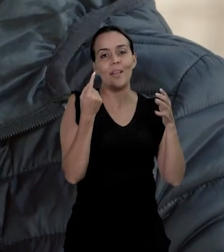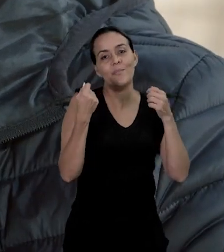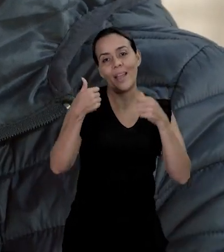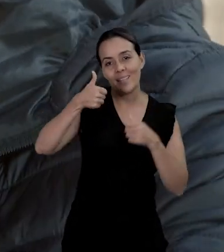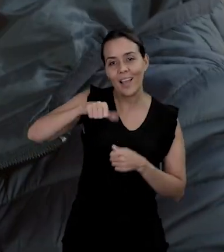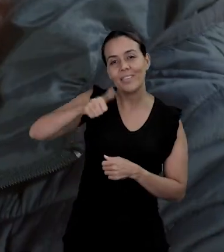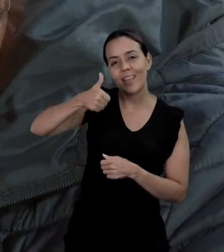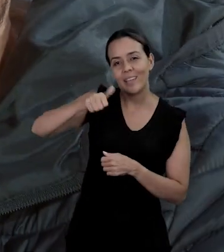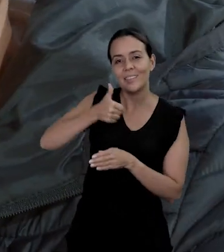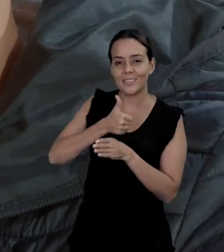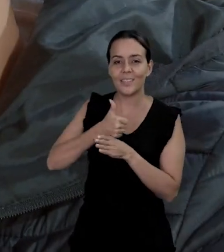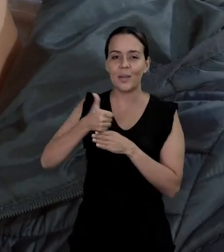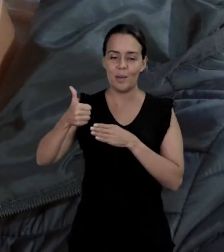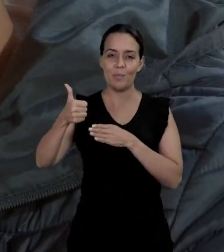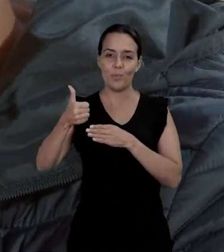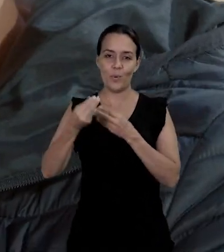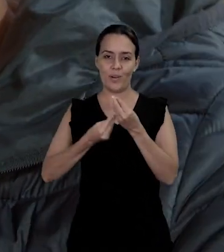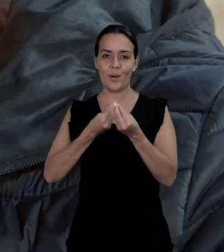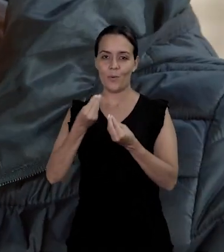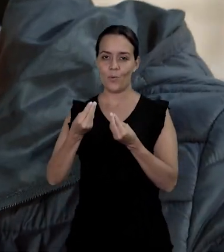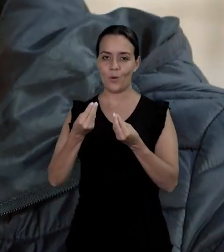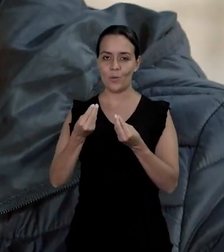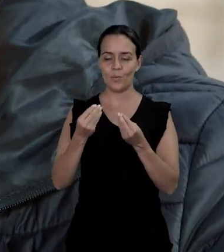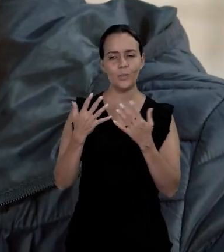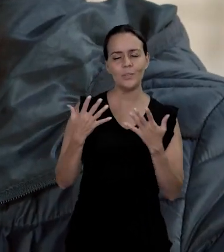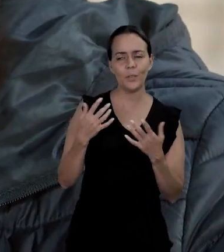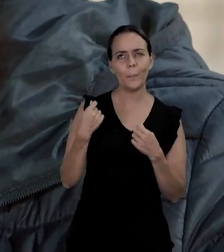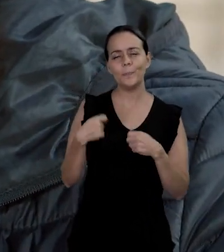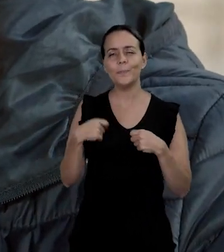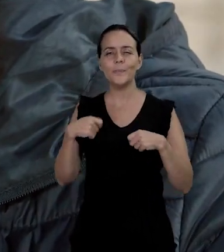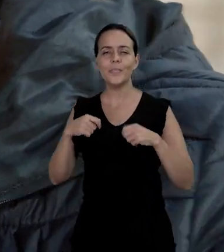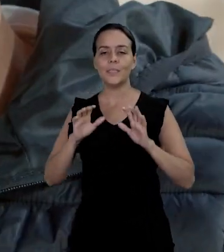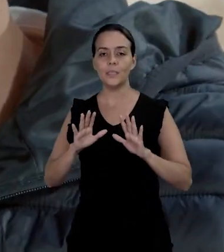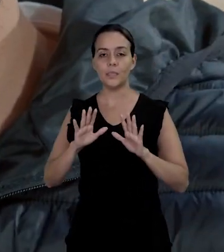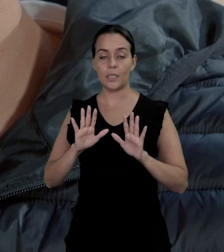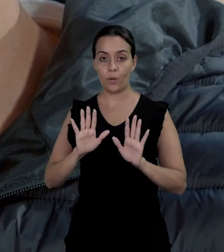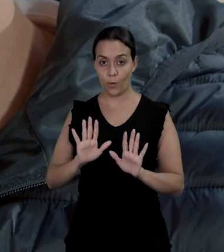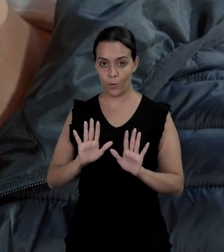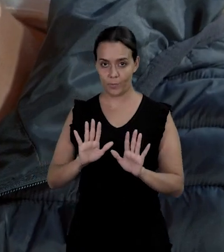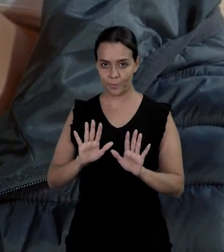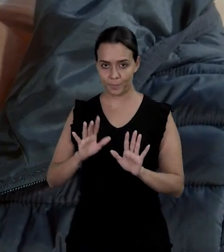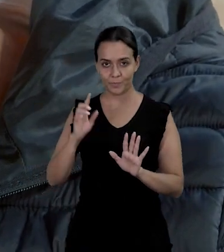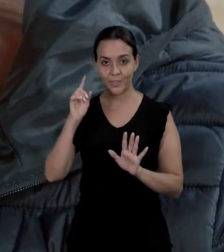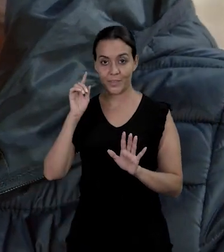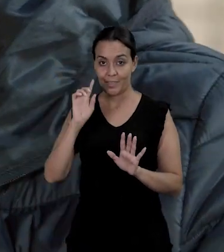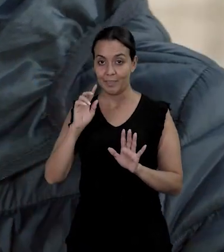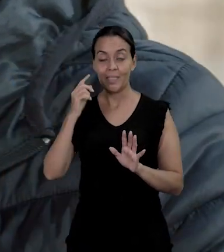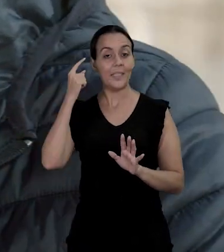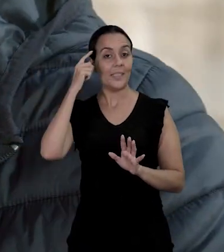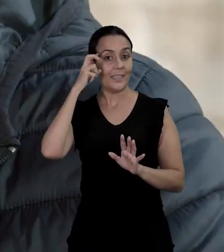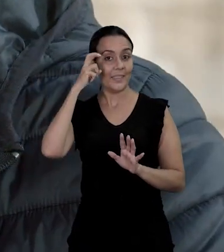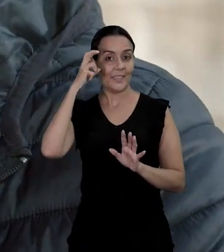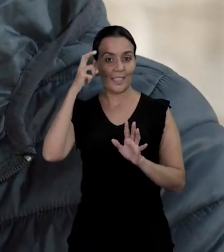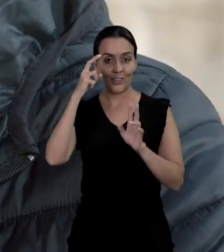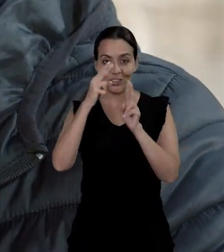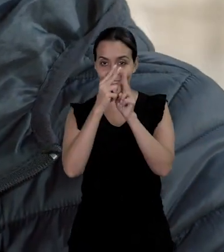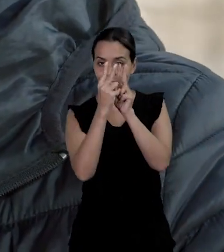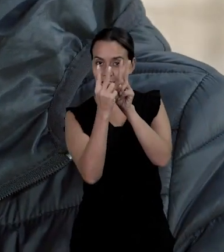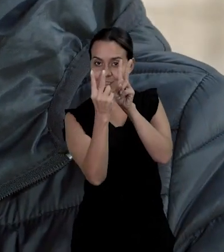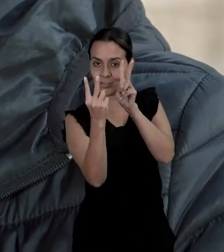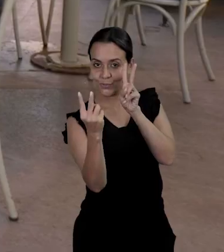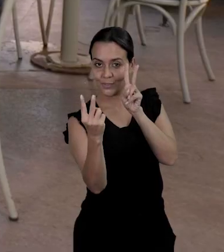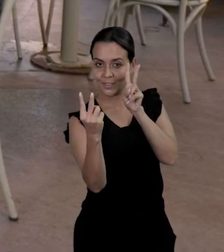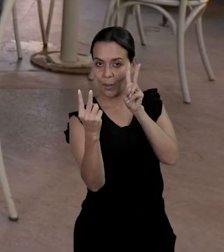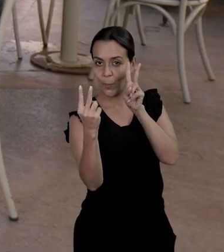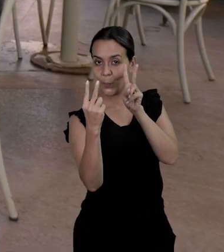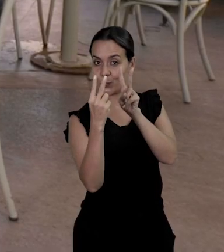agora tenta levar isso para inteligência artificial. Complicou ainda mais. Então, assim, a inteligência artificial hoje ela tem uma série de problemas porque ela é